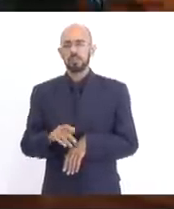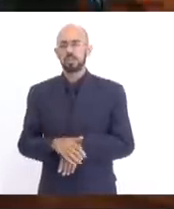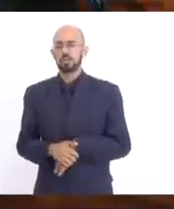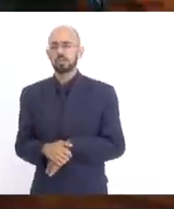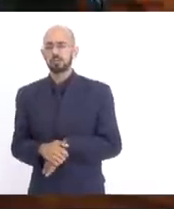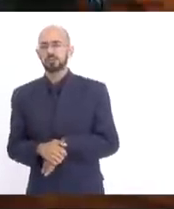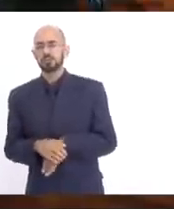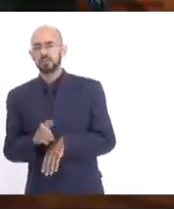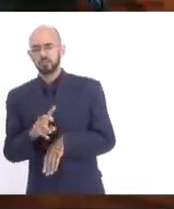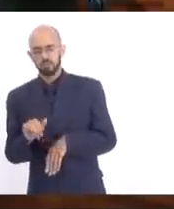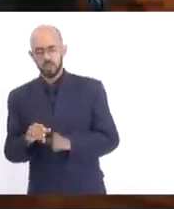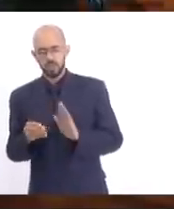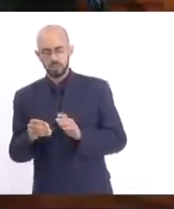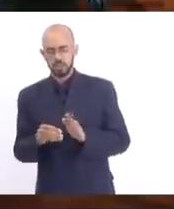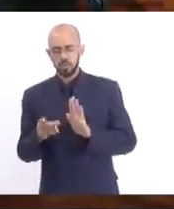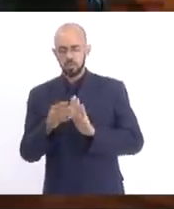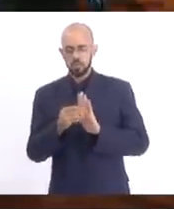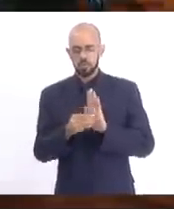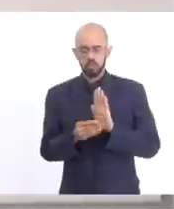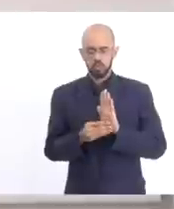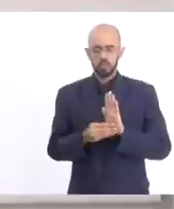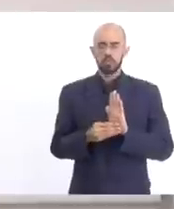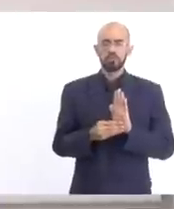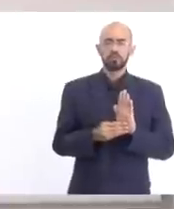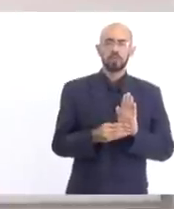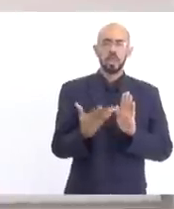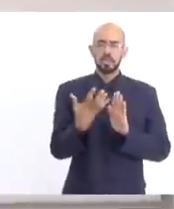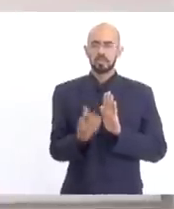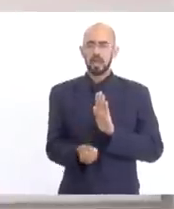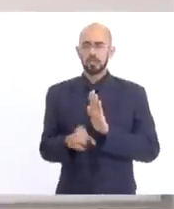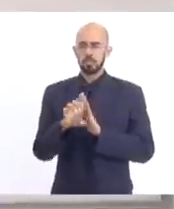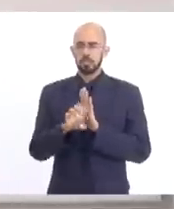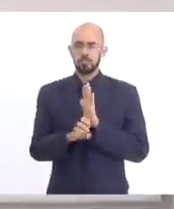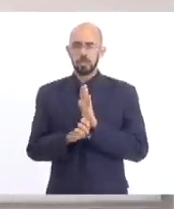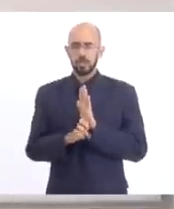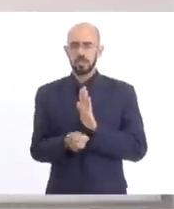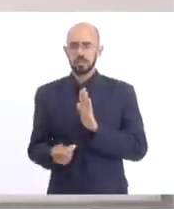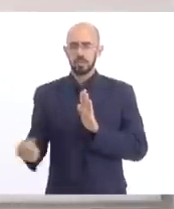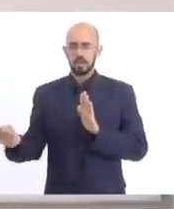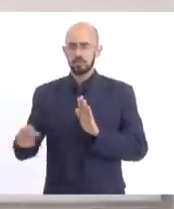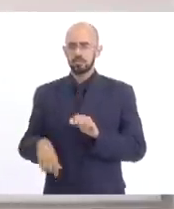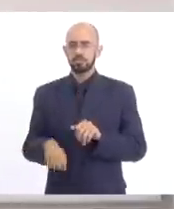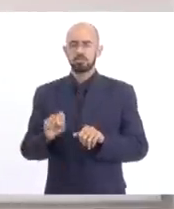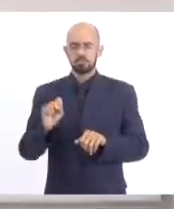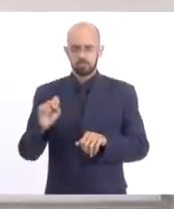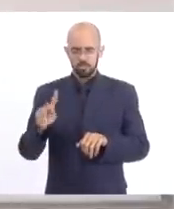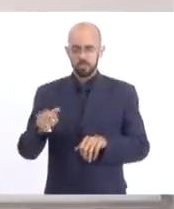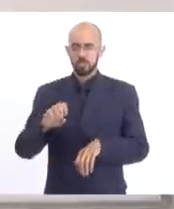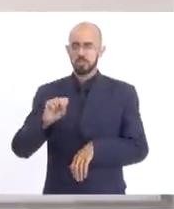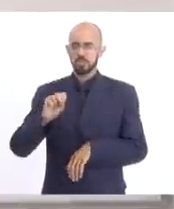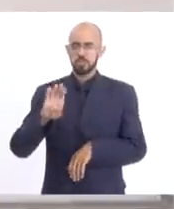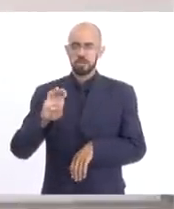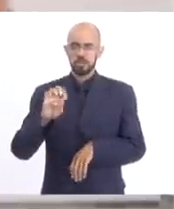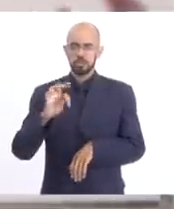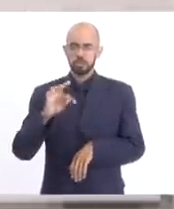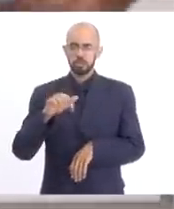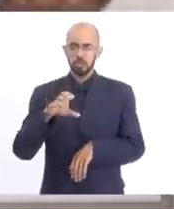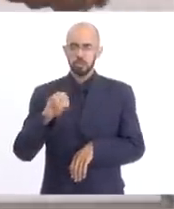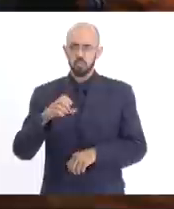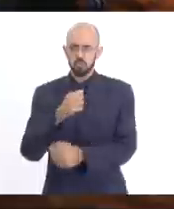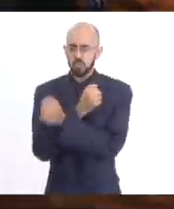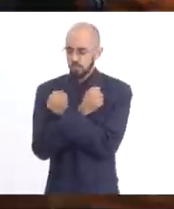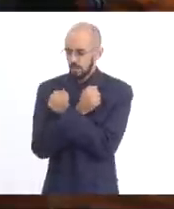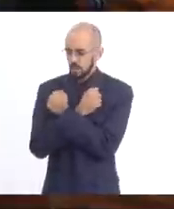Presidente. Vai entrar em pauta, como está na pauta, recebe emenda e sai. Está tranquilo, okay. Sebastião, está à disposição, tá bom? Pode ir. Um abraço.